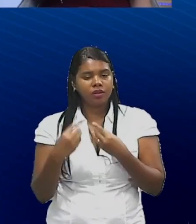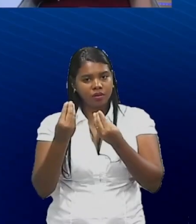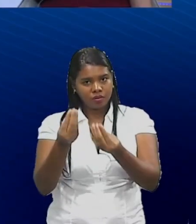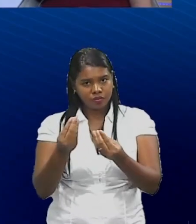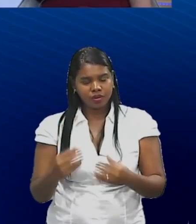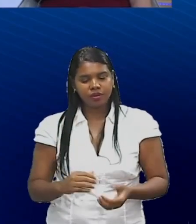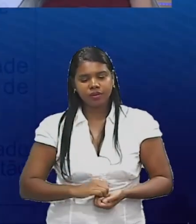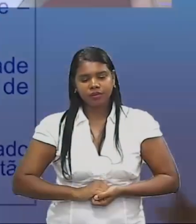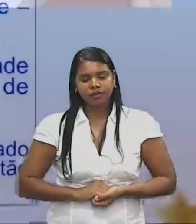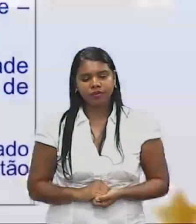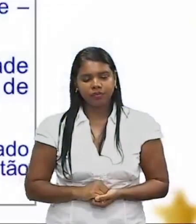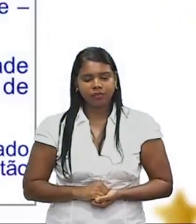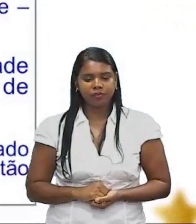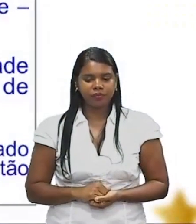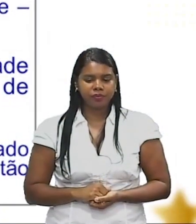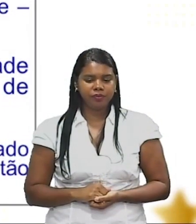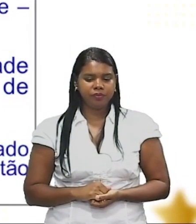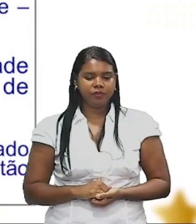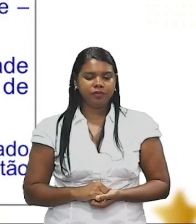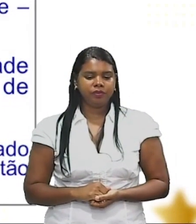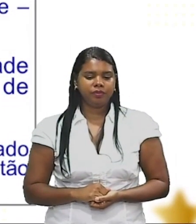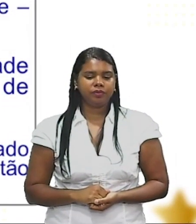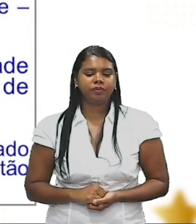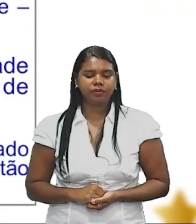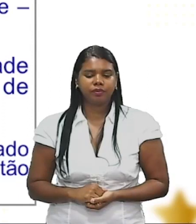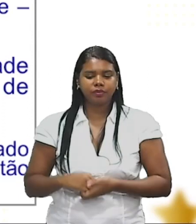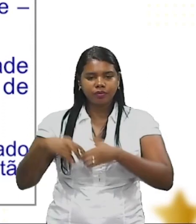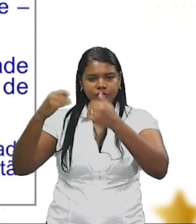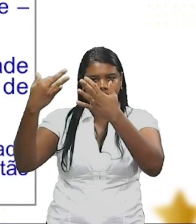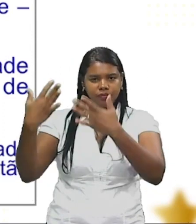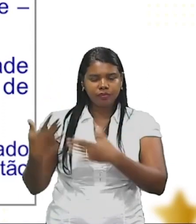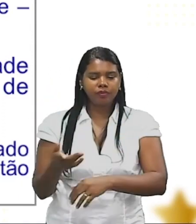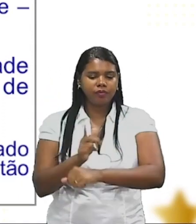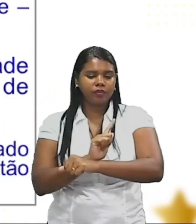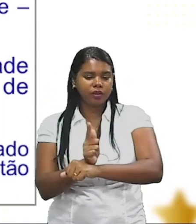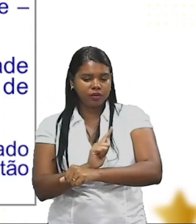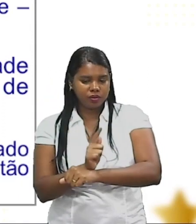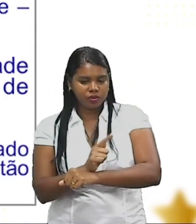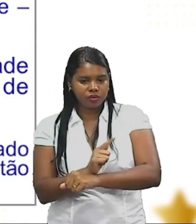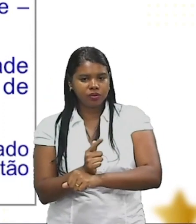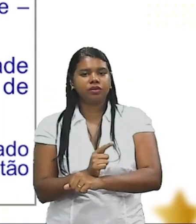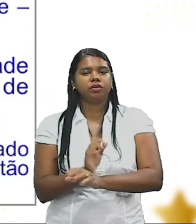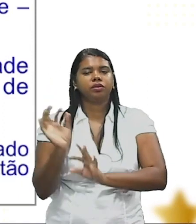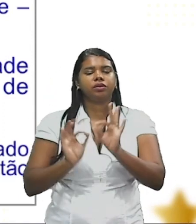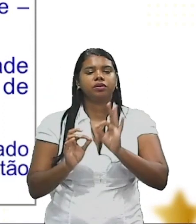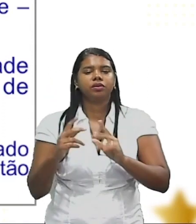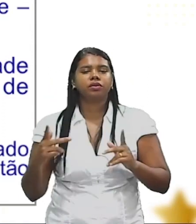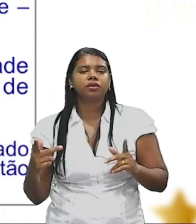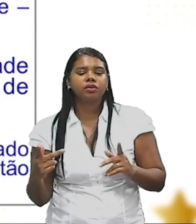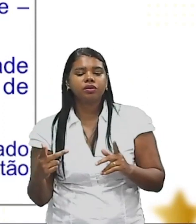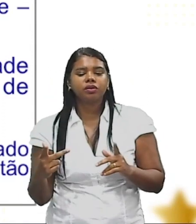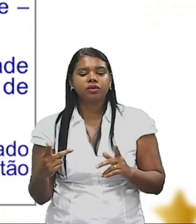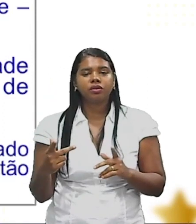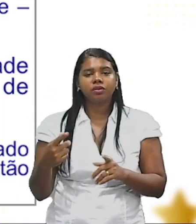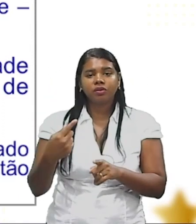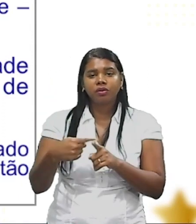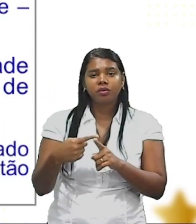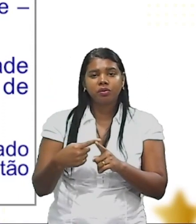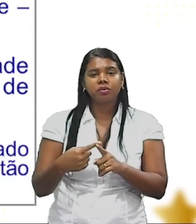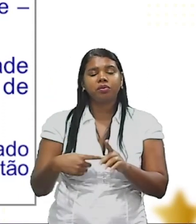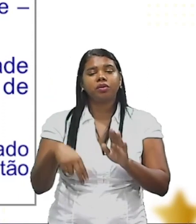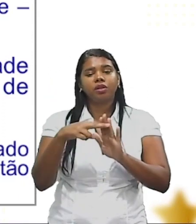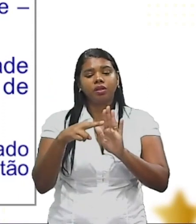oferece, tá? Então, quando a gente fala de gestão da qualidade, a gente não pode deixar de lado o quê? A série de normas